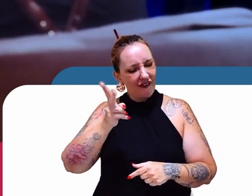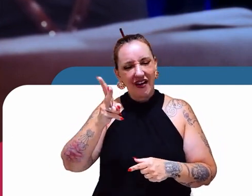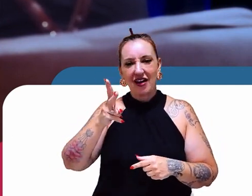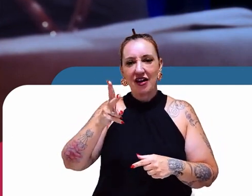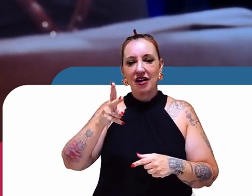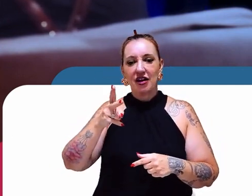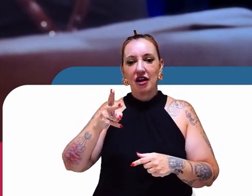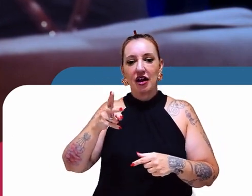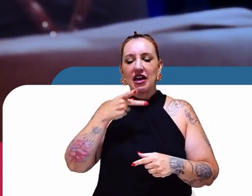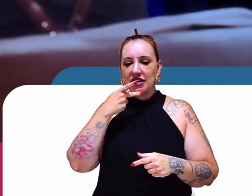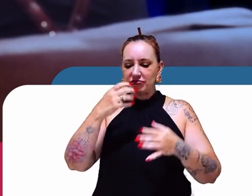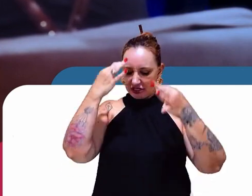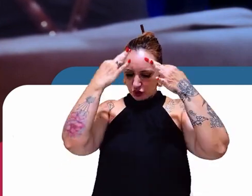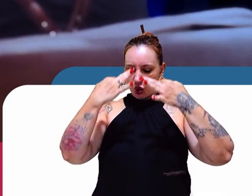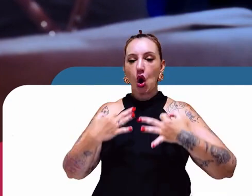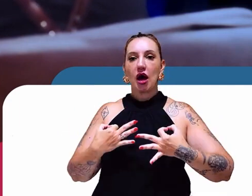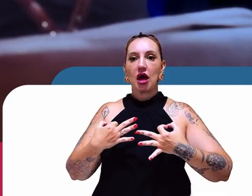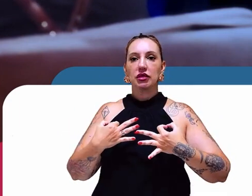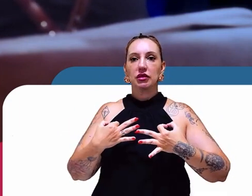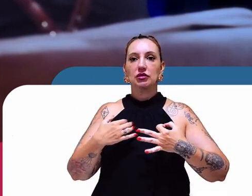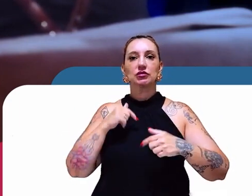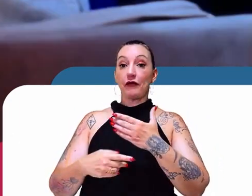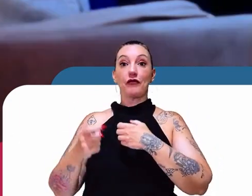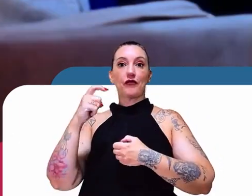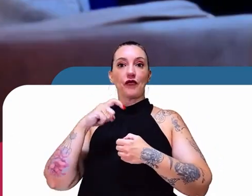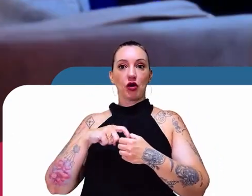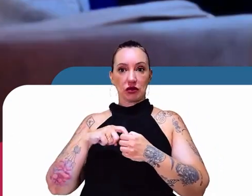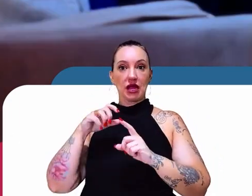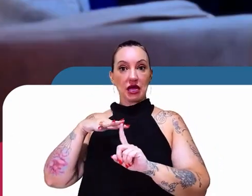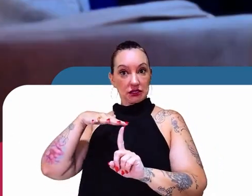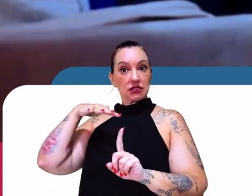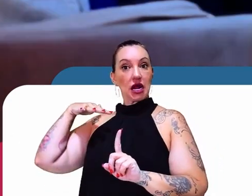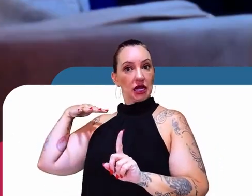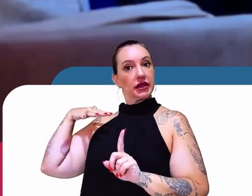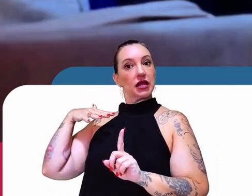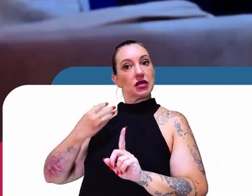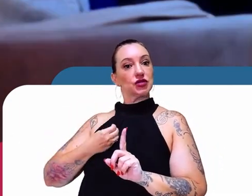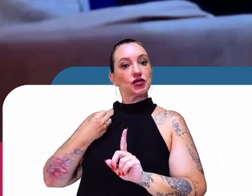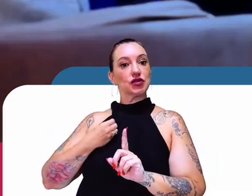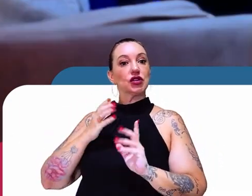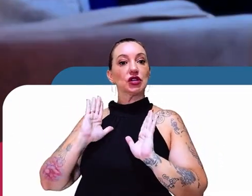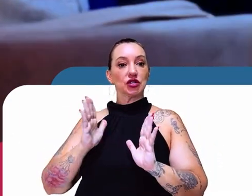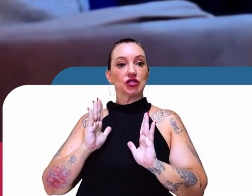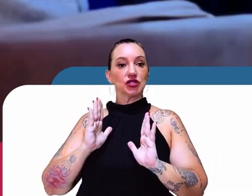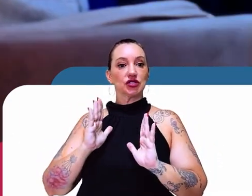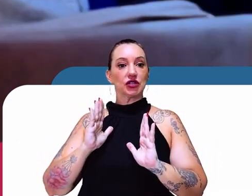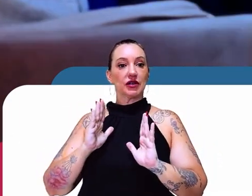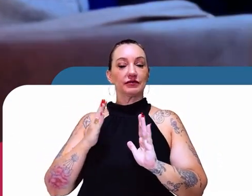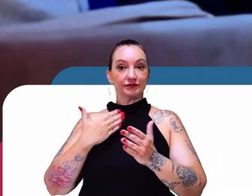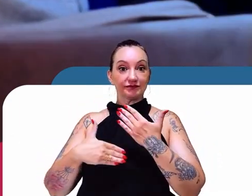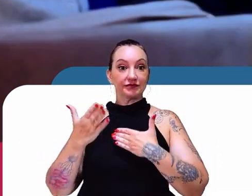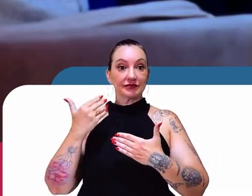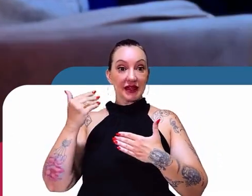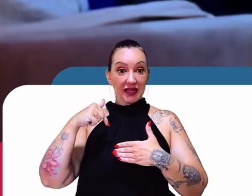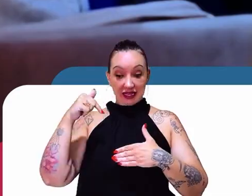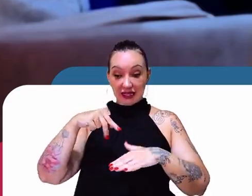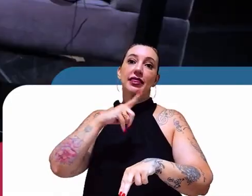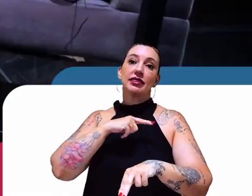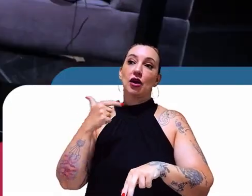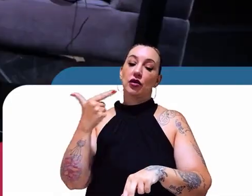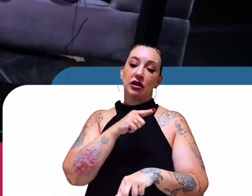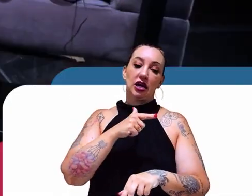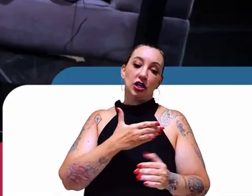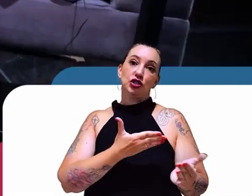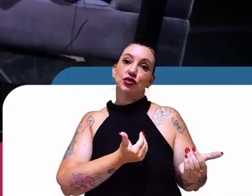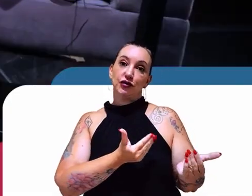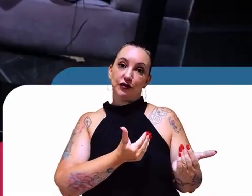sempre com honestidade né E muito muito trabalho Eloá Puri também sentou nessa poltrona e contou suas histórias a